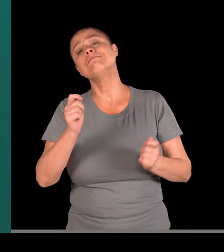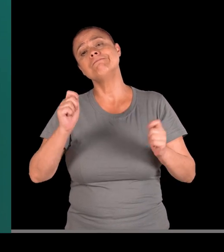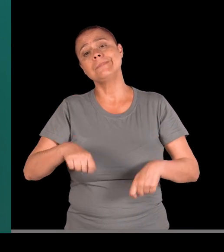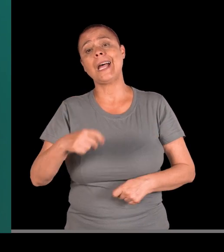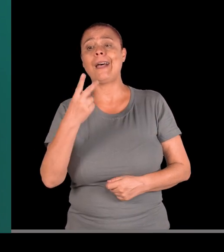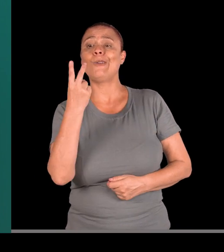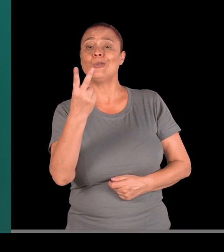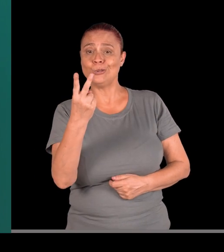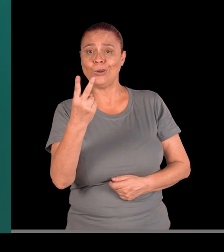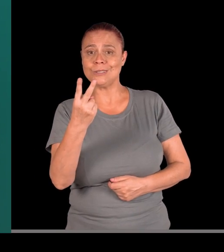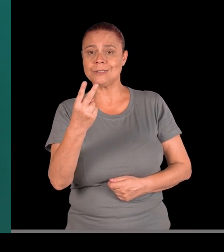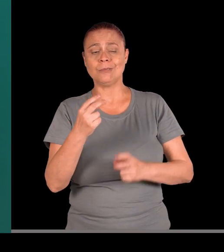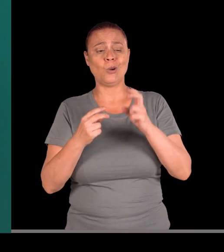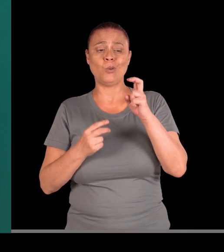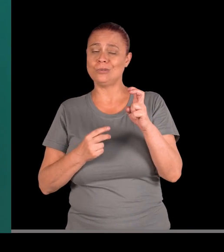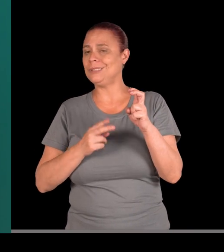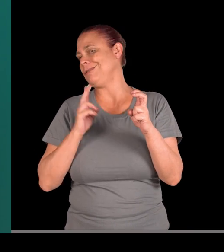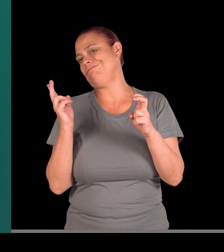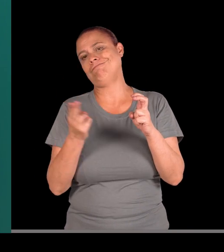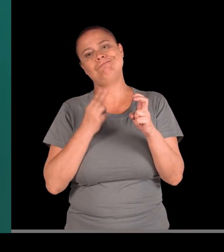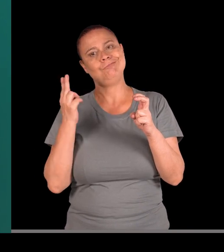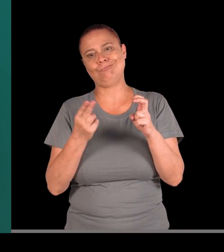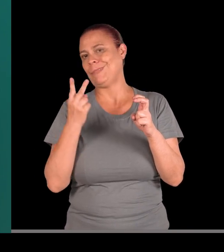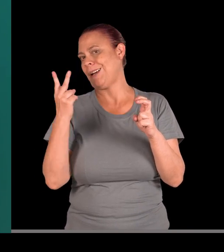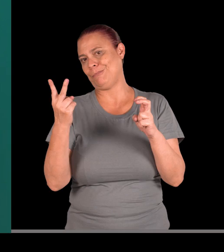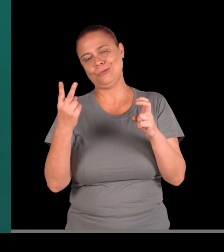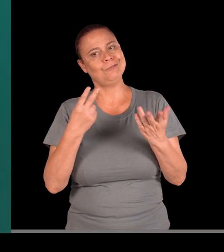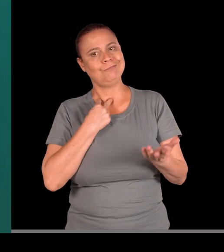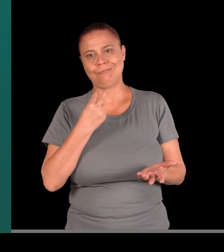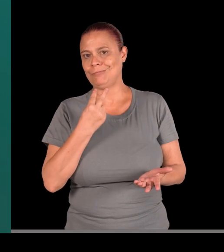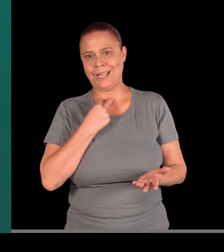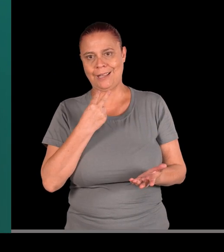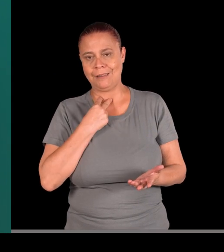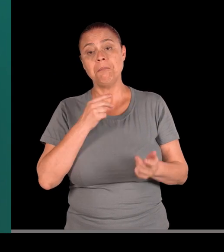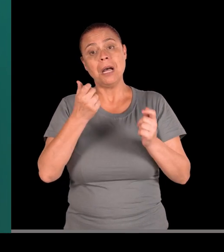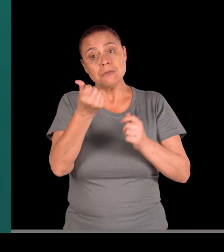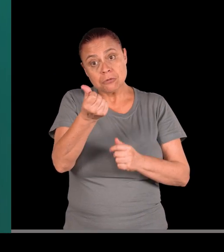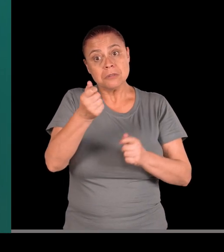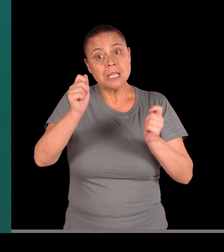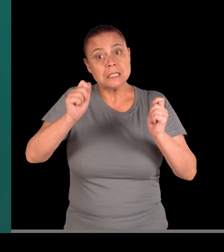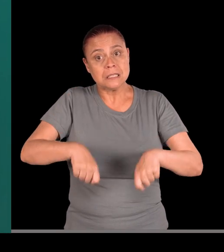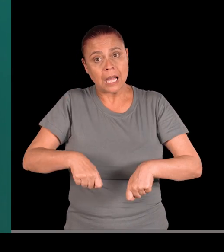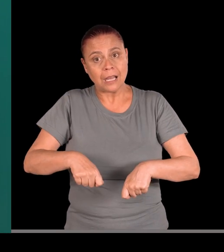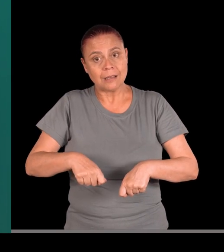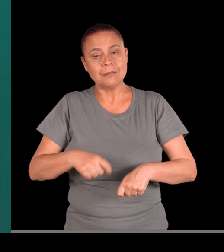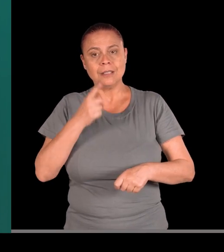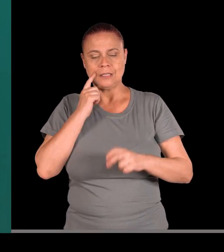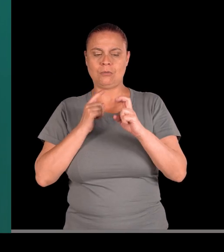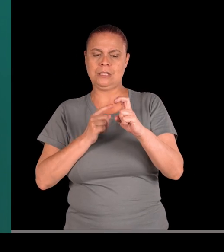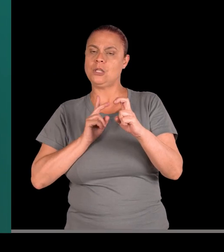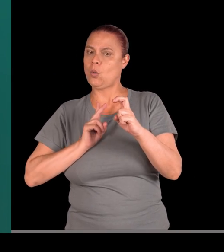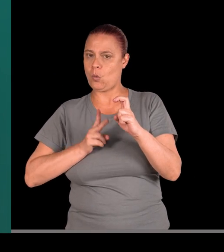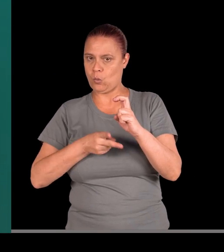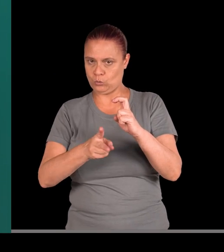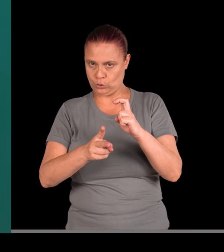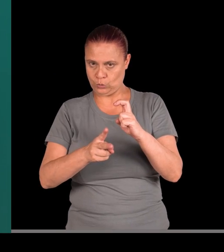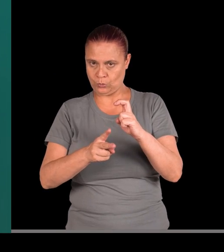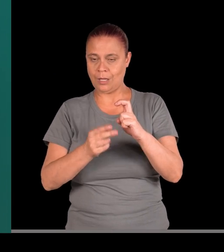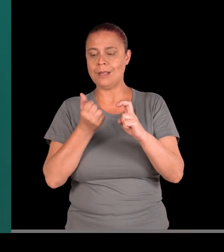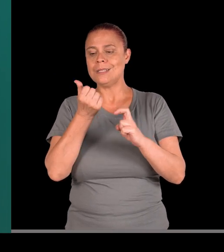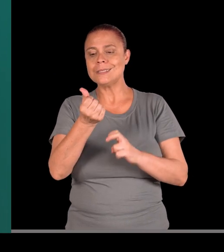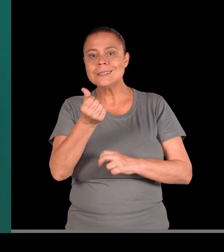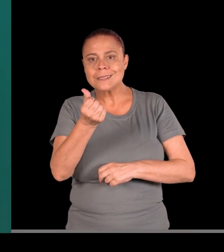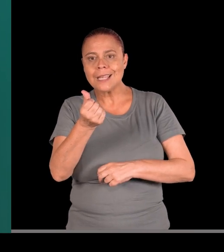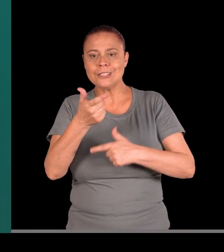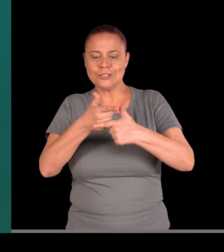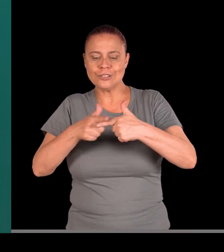um deles? O número 2. O 5 eu não posso dividir por 2, mas o 6 eu posso. Então, vou permanecer o